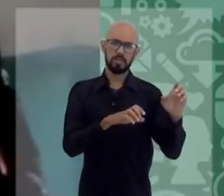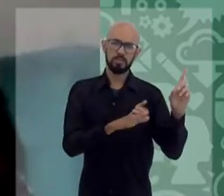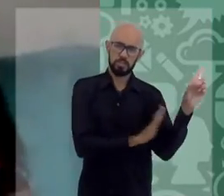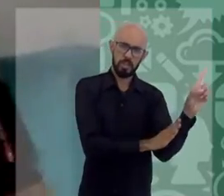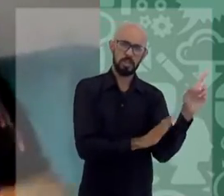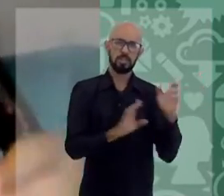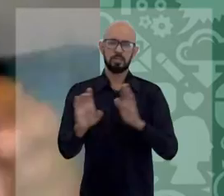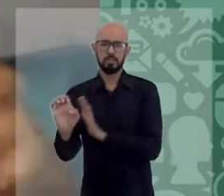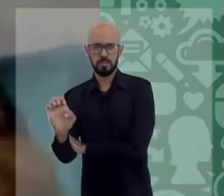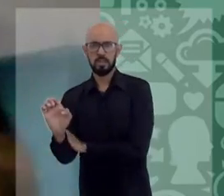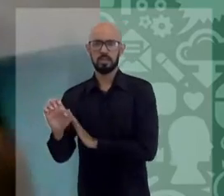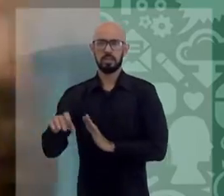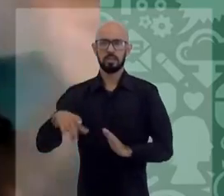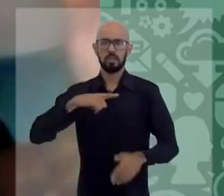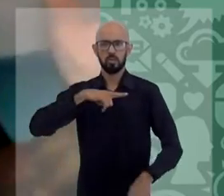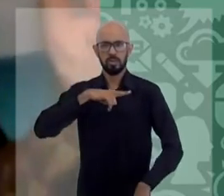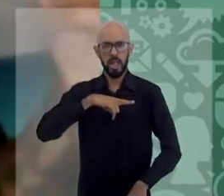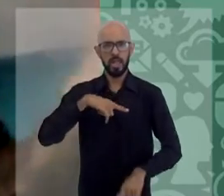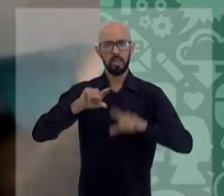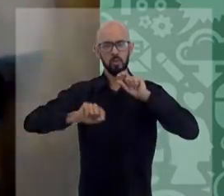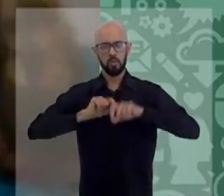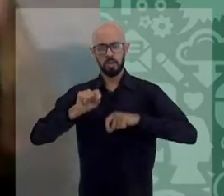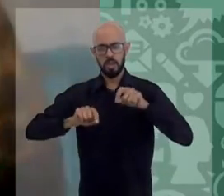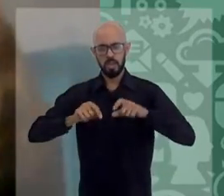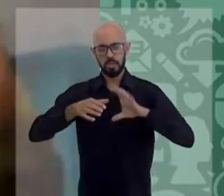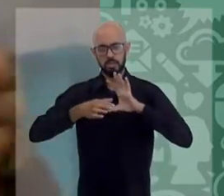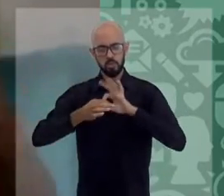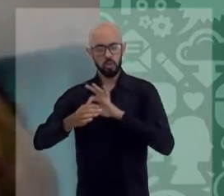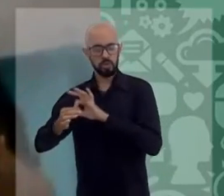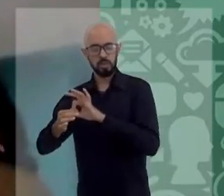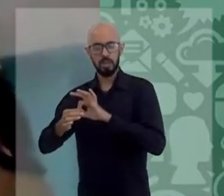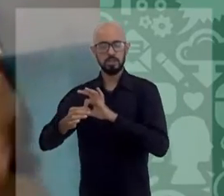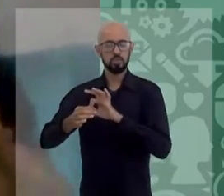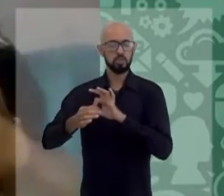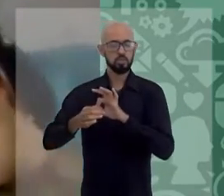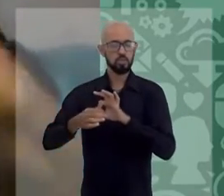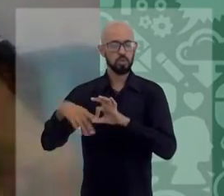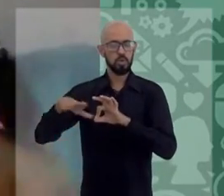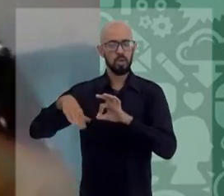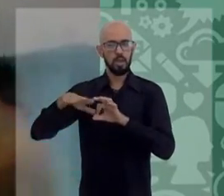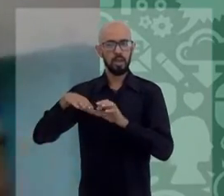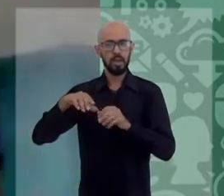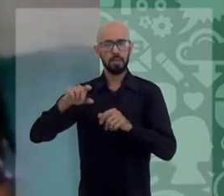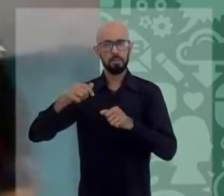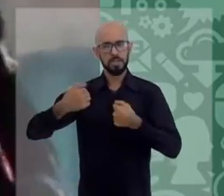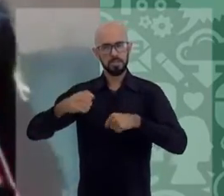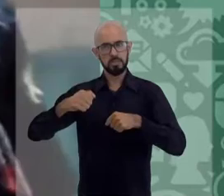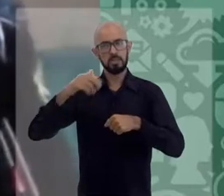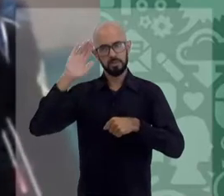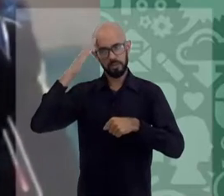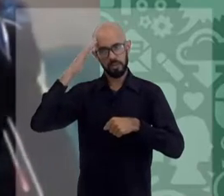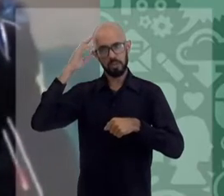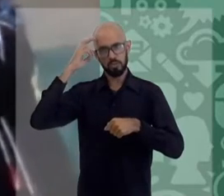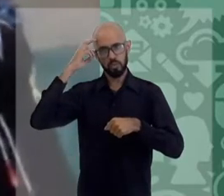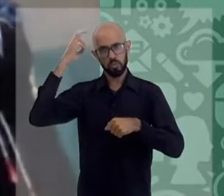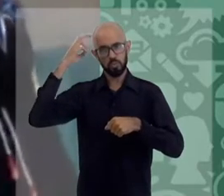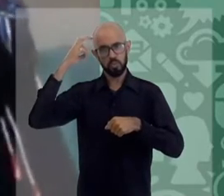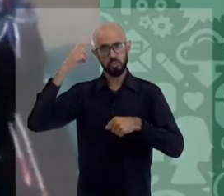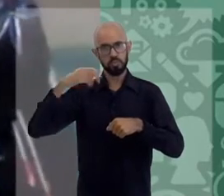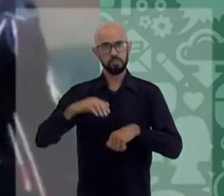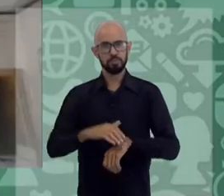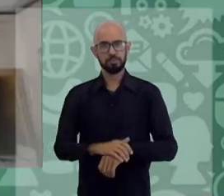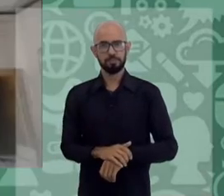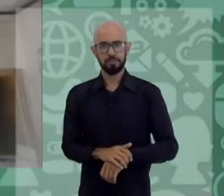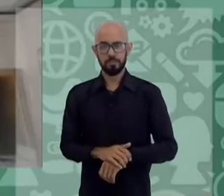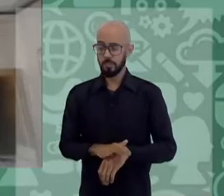as partes. E eu acho que esse cenário polarizado, ele deriva muito também dessa falta de informação em relação ao funcionamento mesmo da política